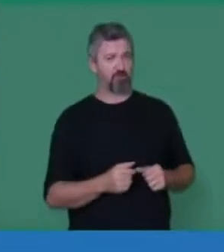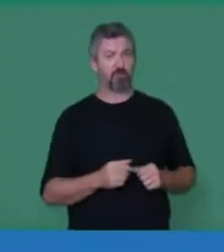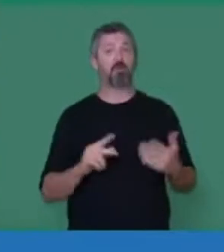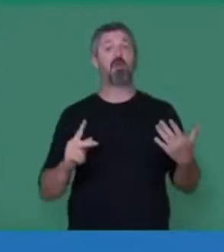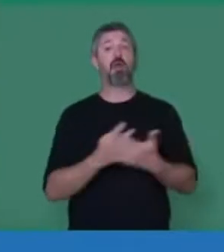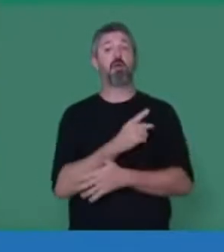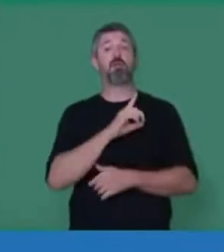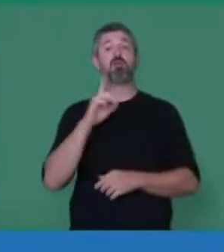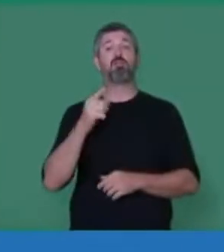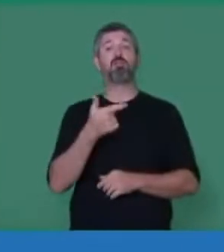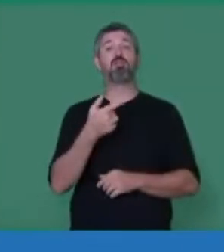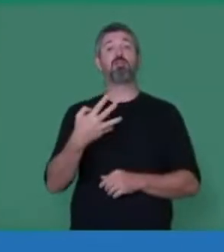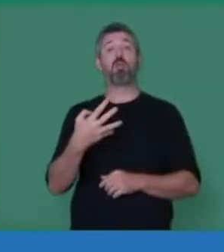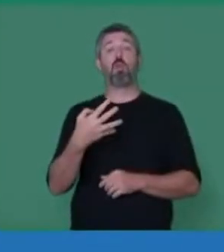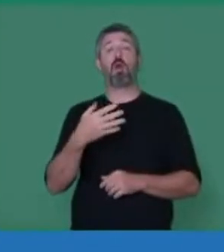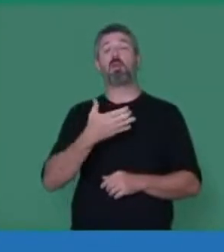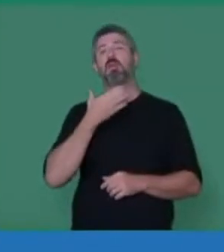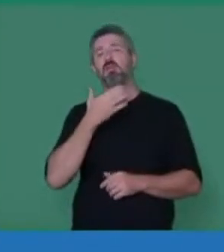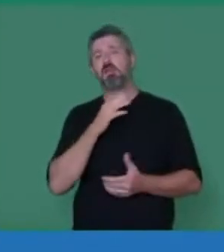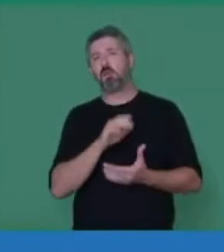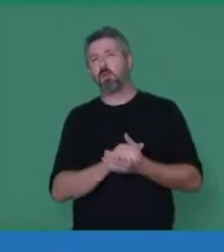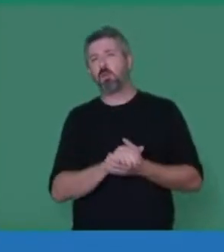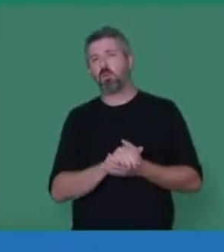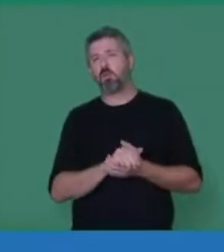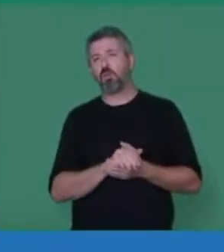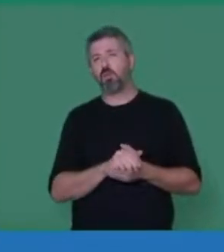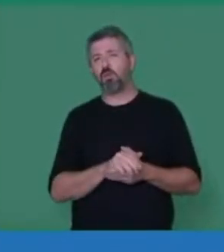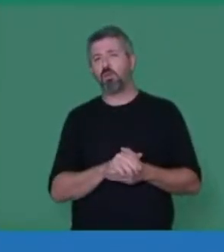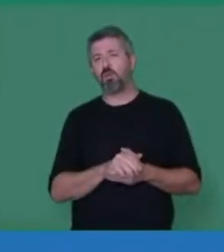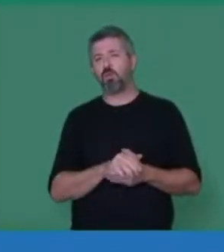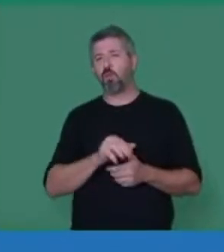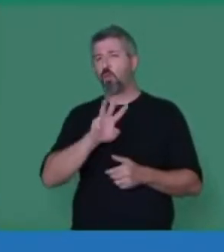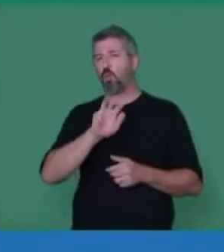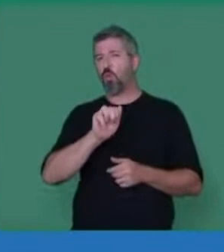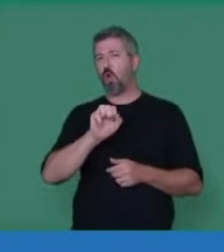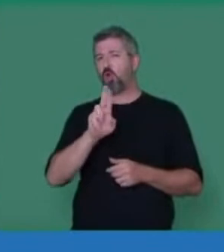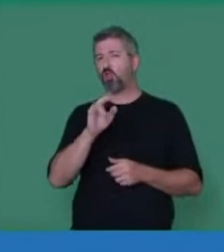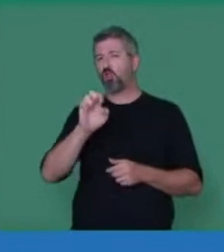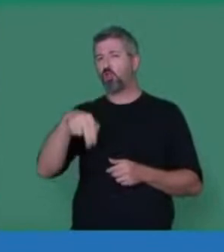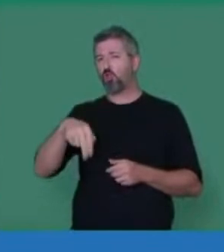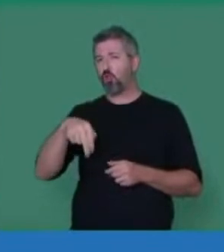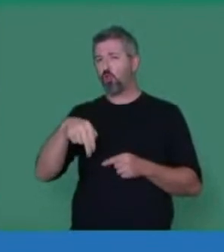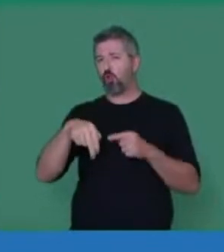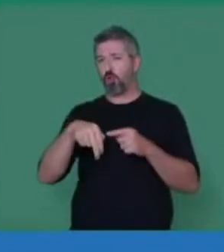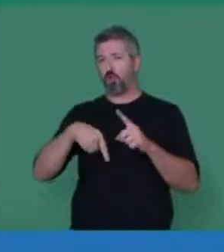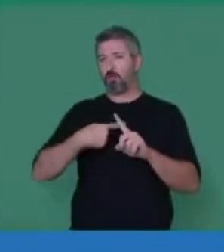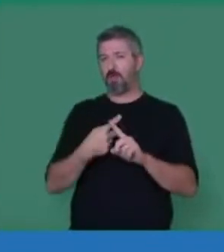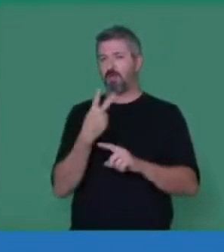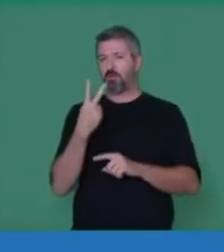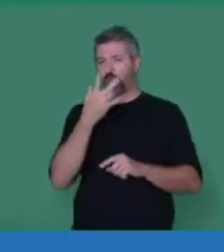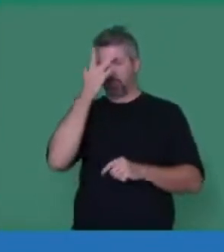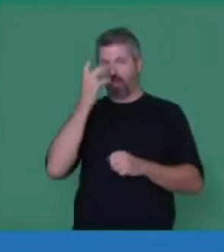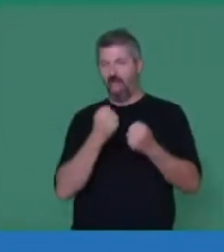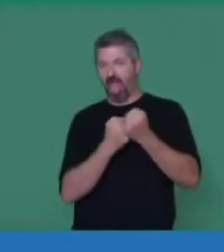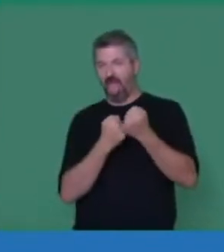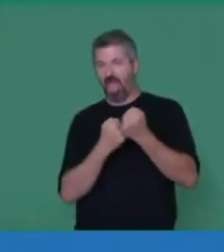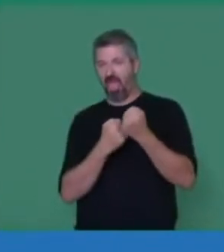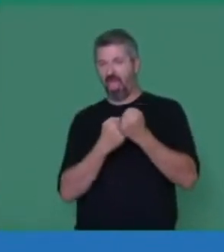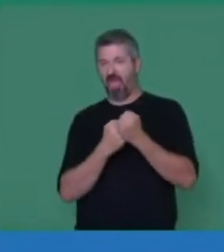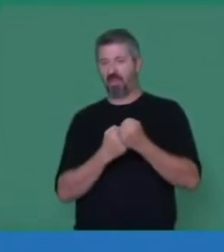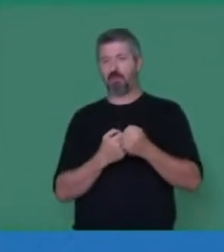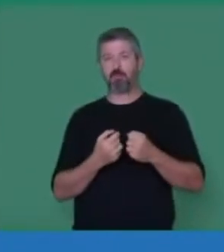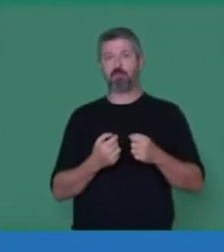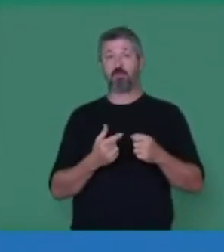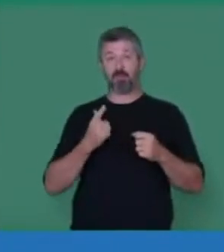houve no dia 24 de dezembro? George Washington, com mais dois comparsas que participavam